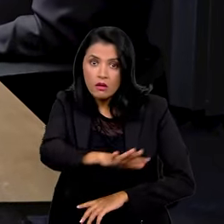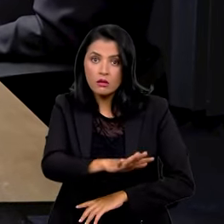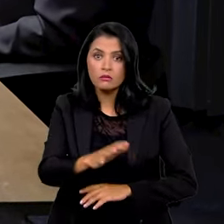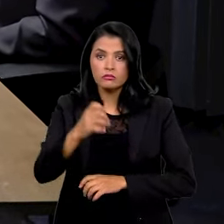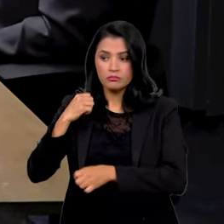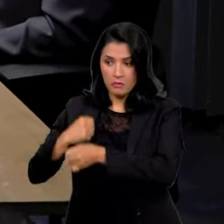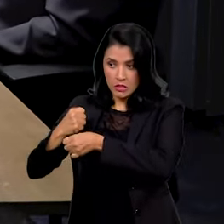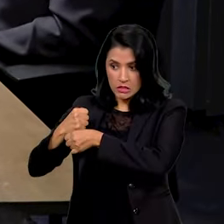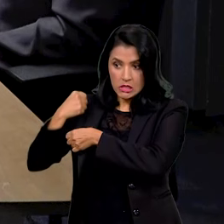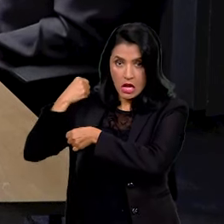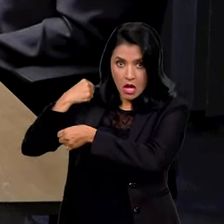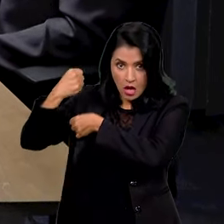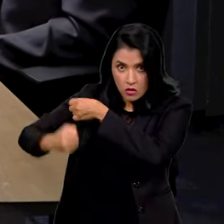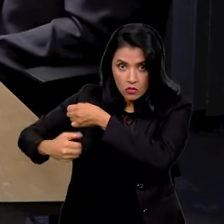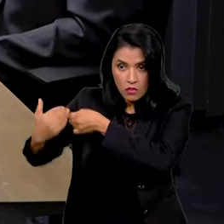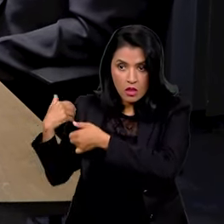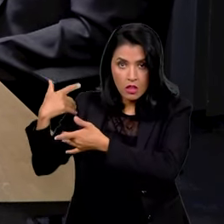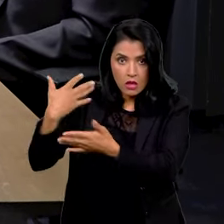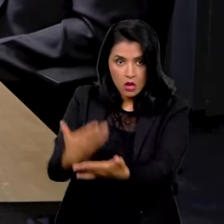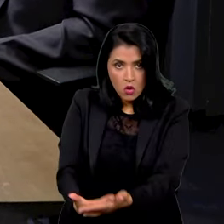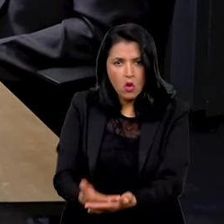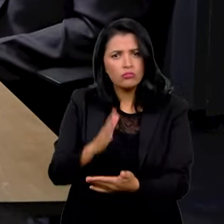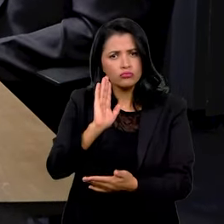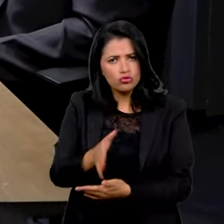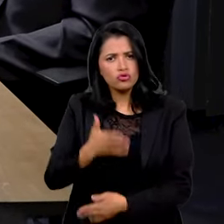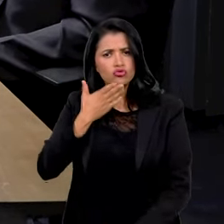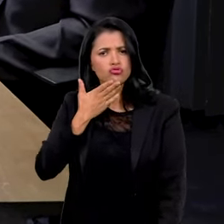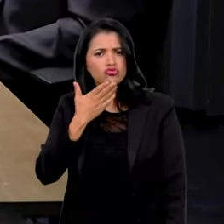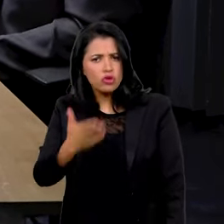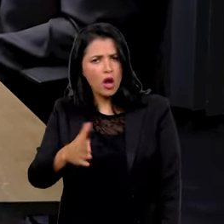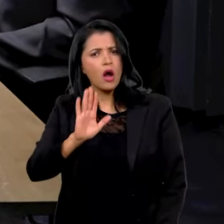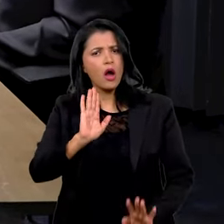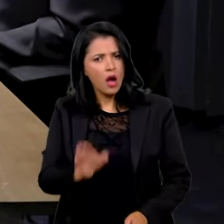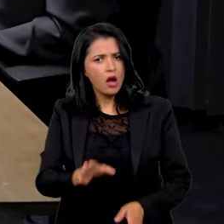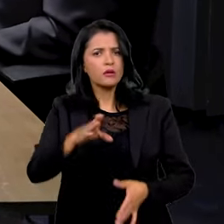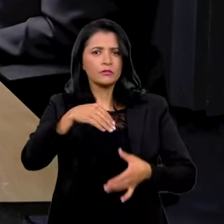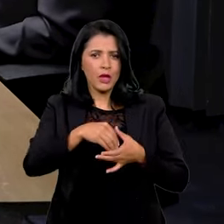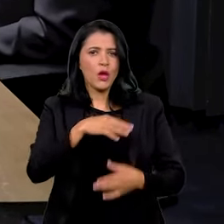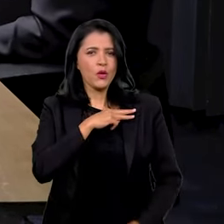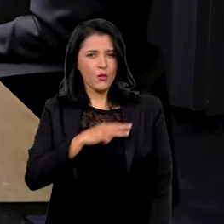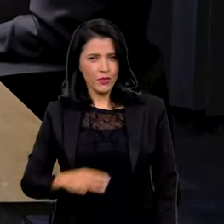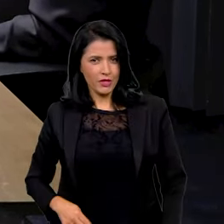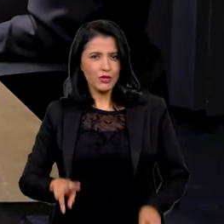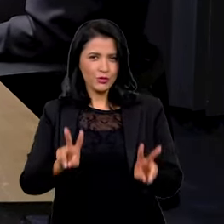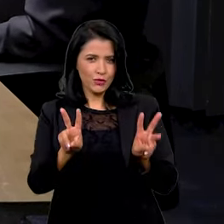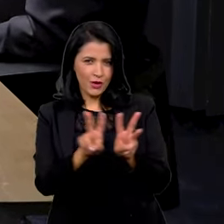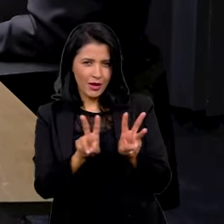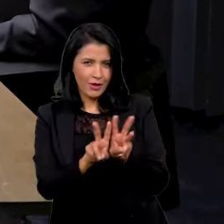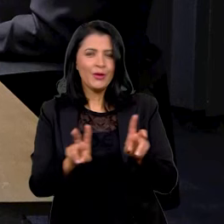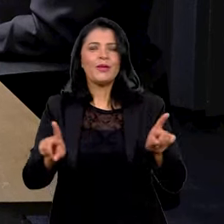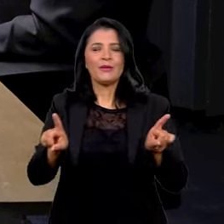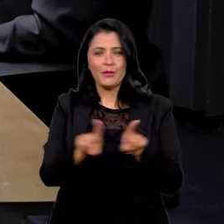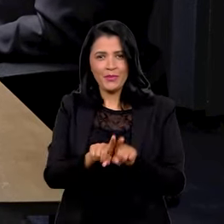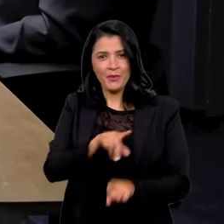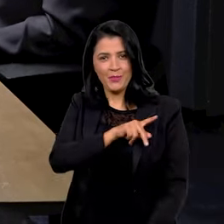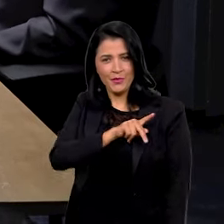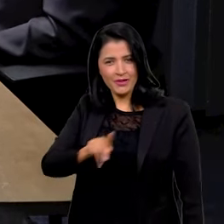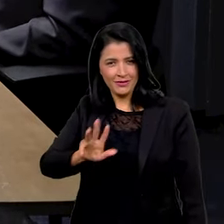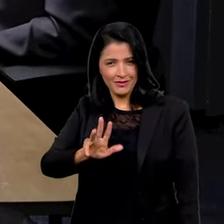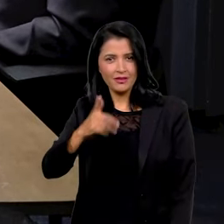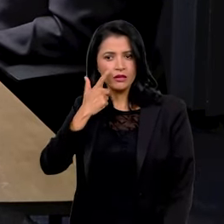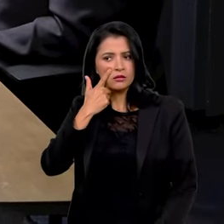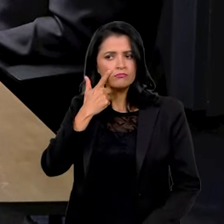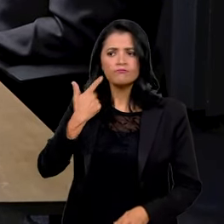Desde o ano passado a gente já tinha Ness esse pedido e essa solicitação mesmo do nosso Ministro erton Dias do presidente Lula que a gente precisava